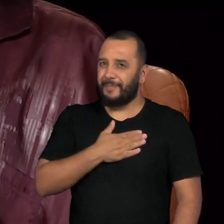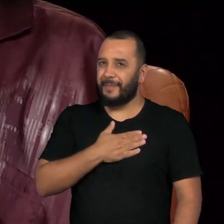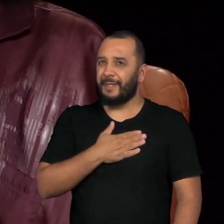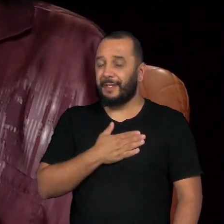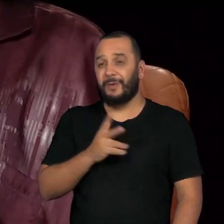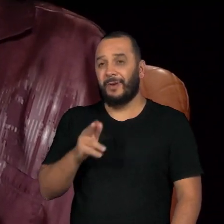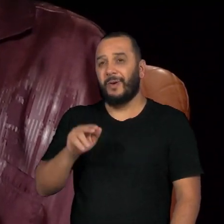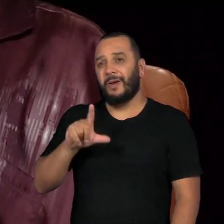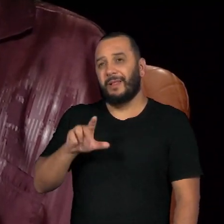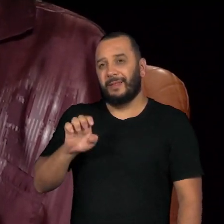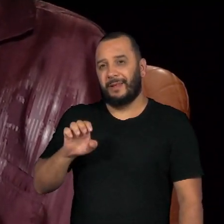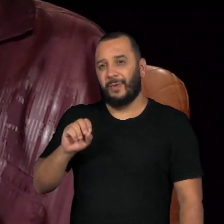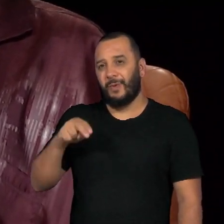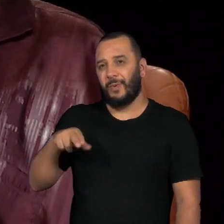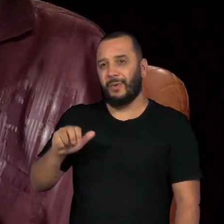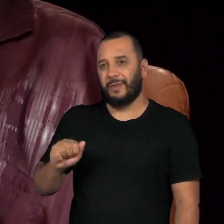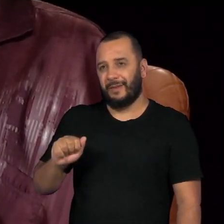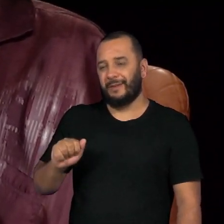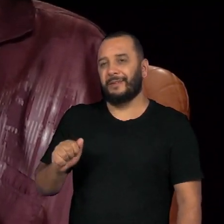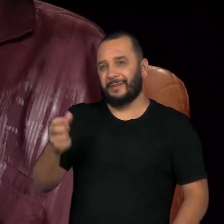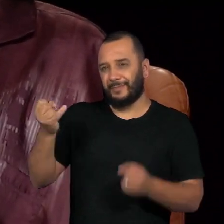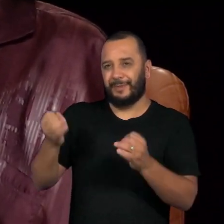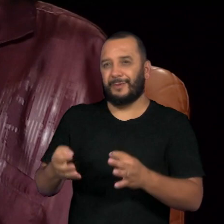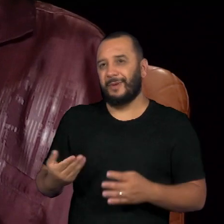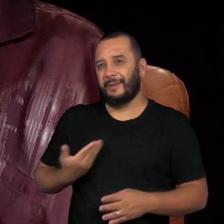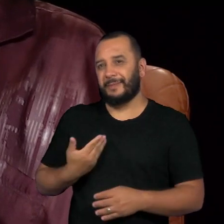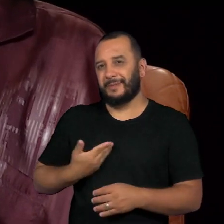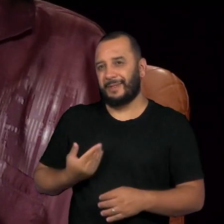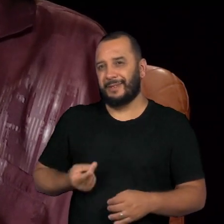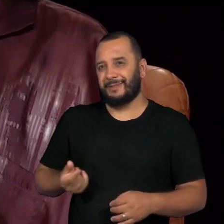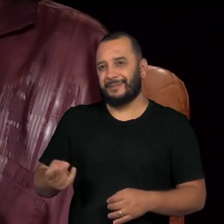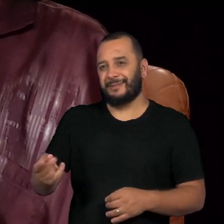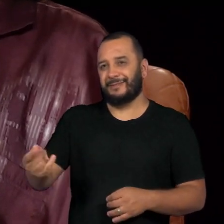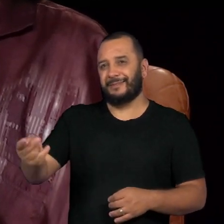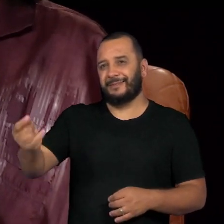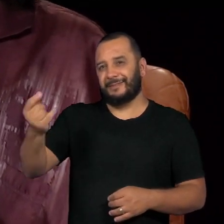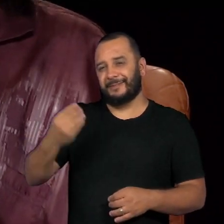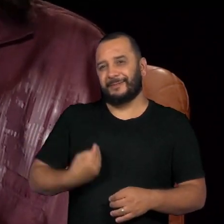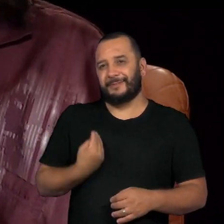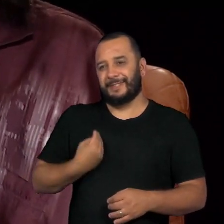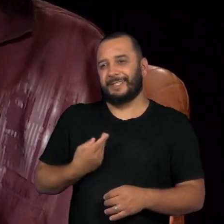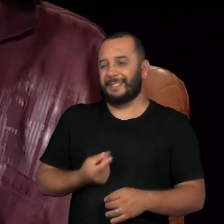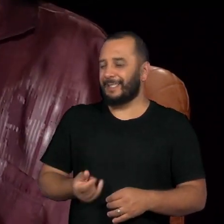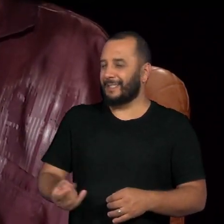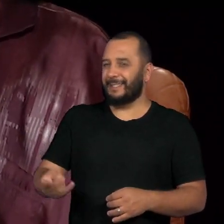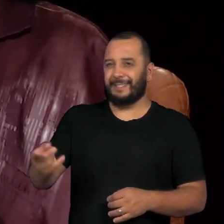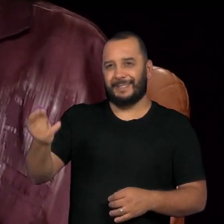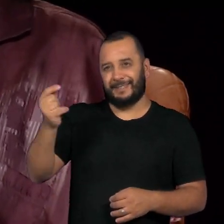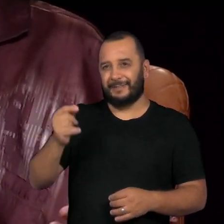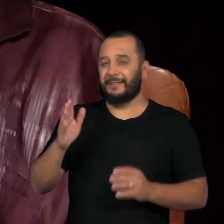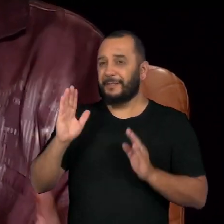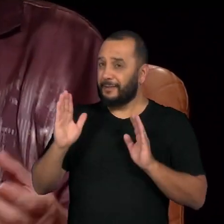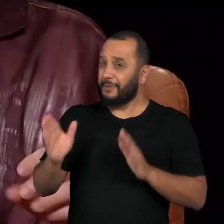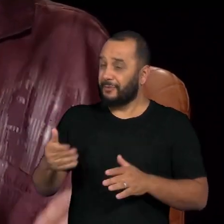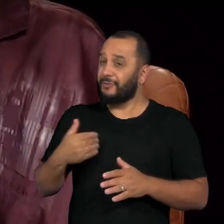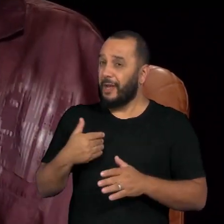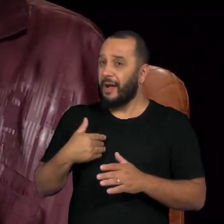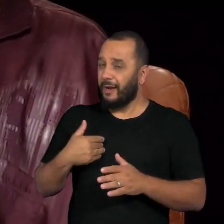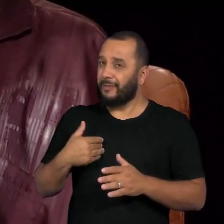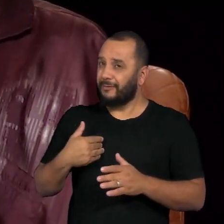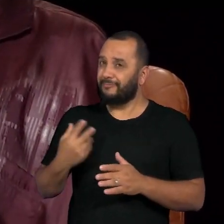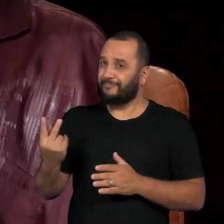Leona falou, né? Para toda a vida e que foram construídas em ação,